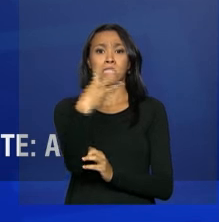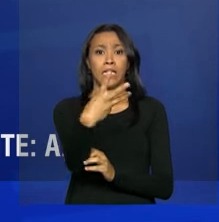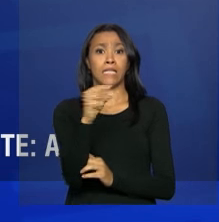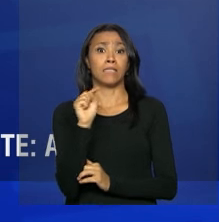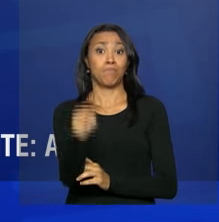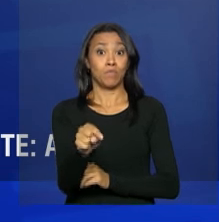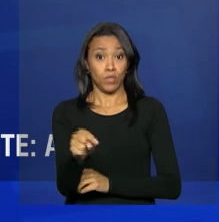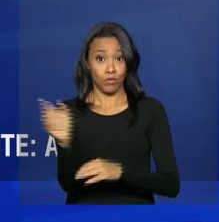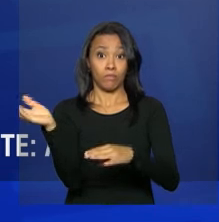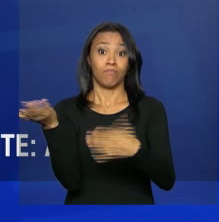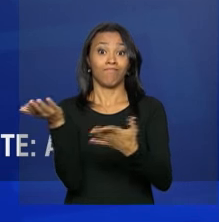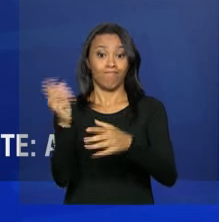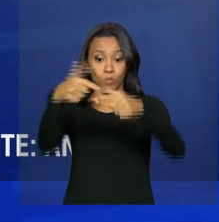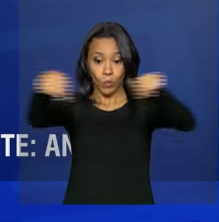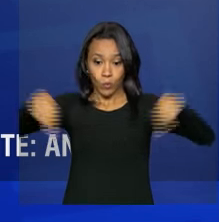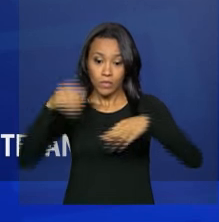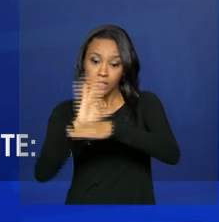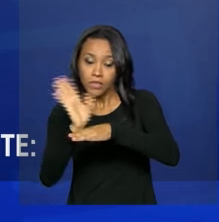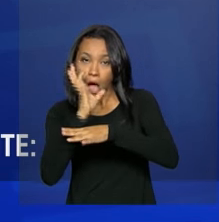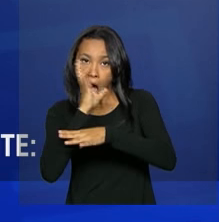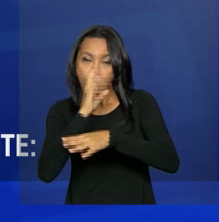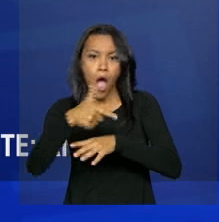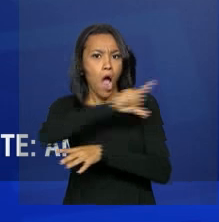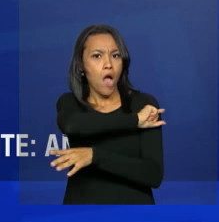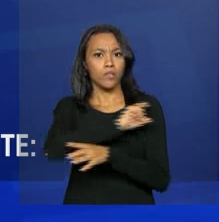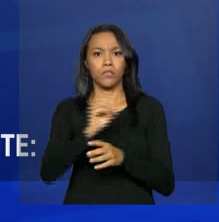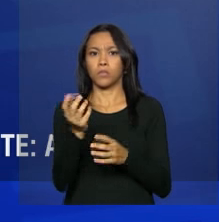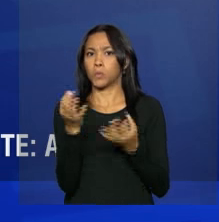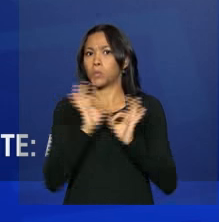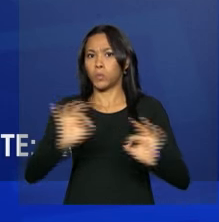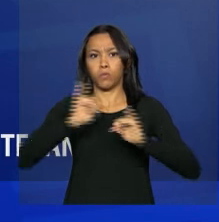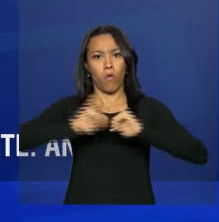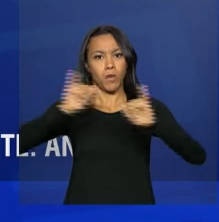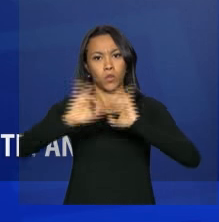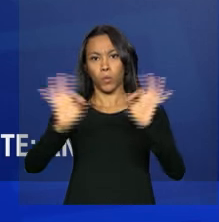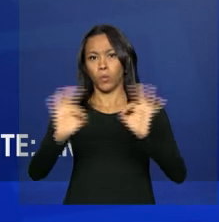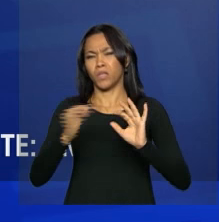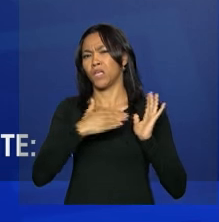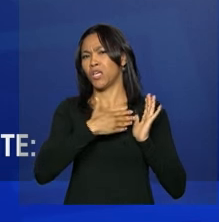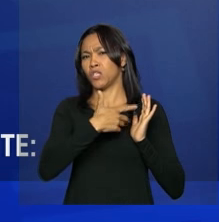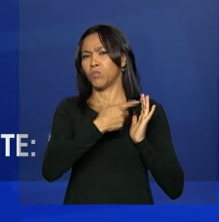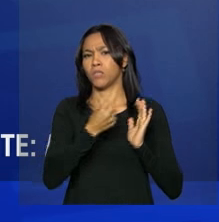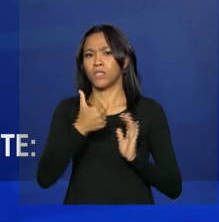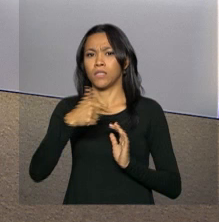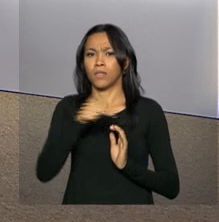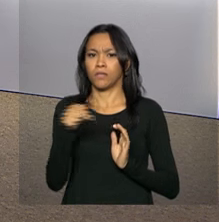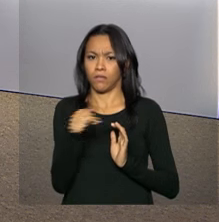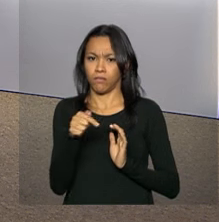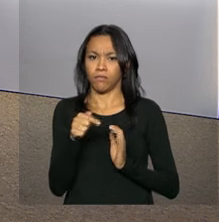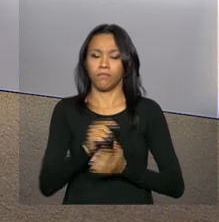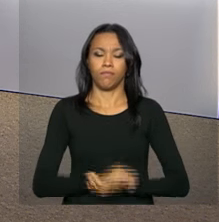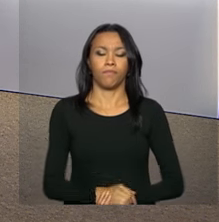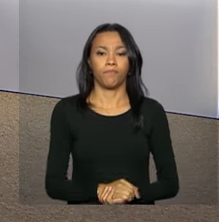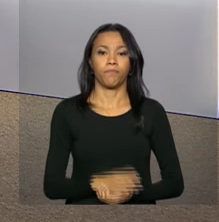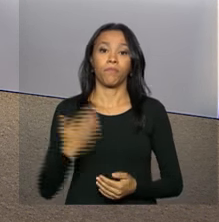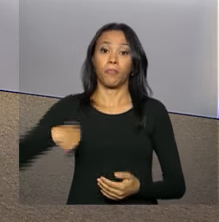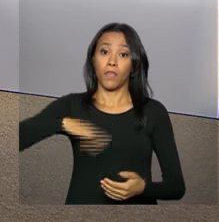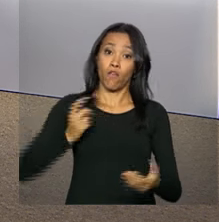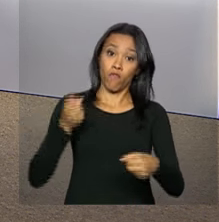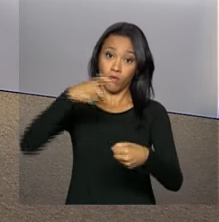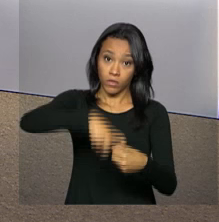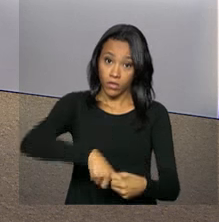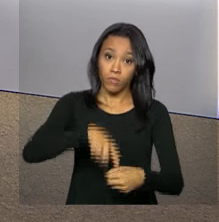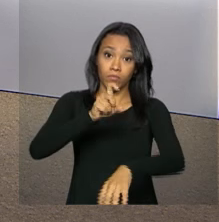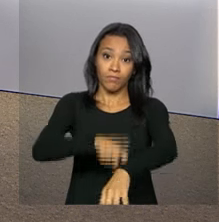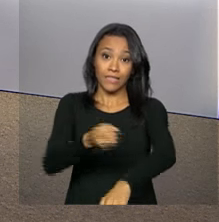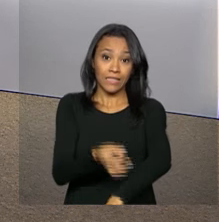em funcionamento, marca que não era registrada desde 1977. E nós voltamos às